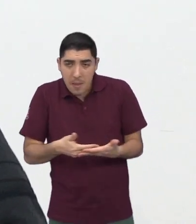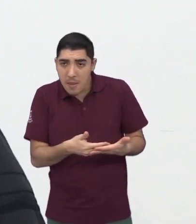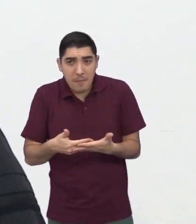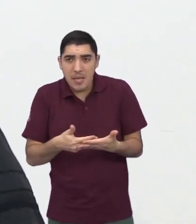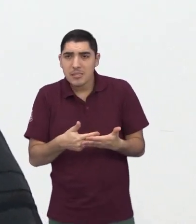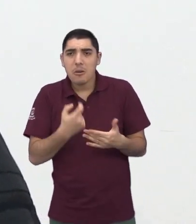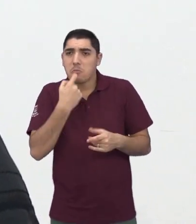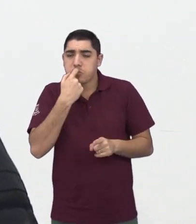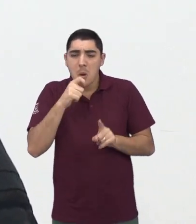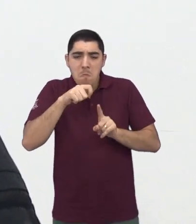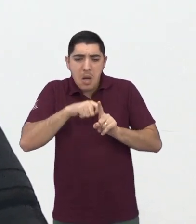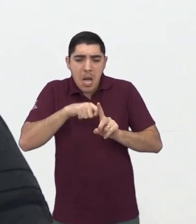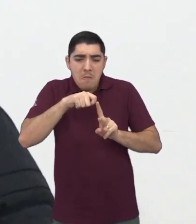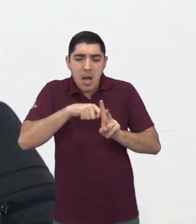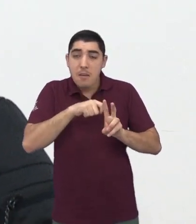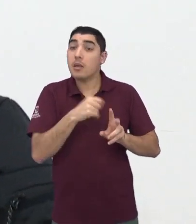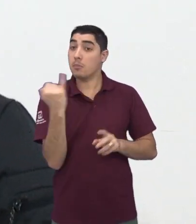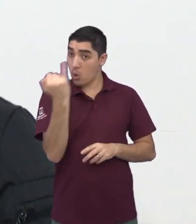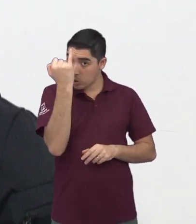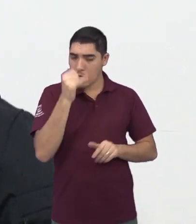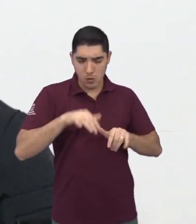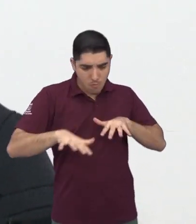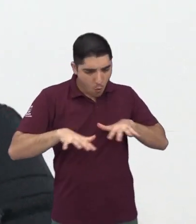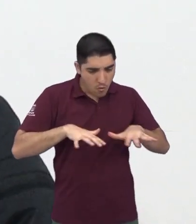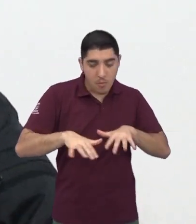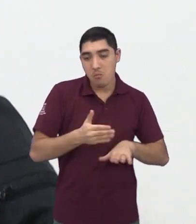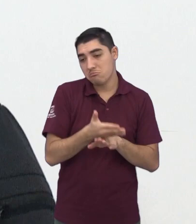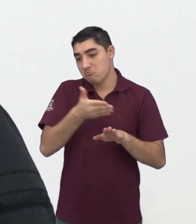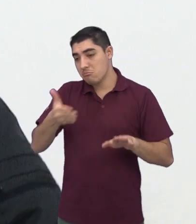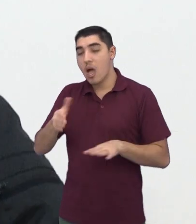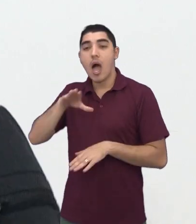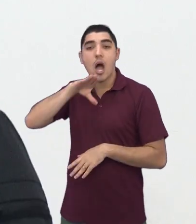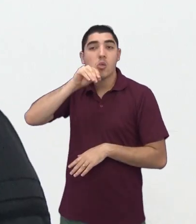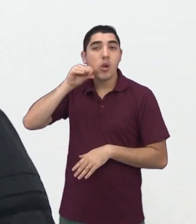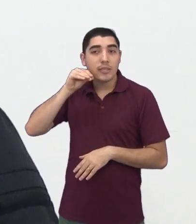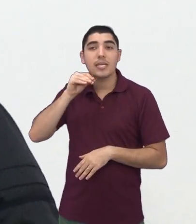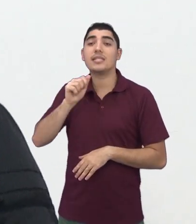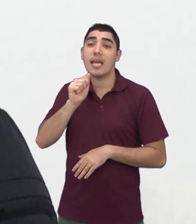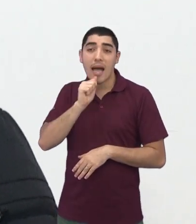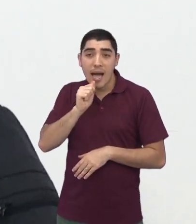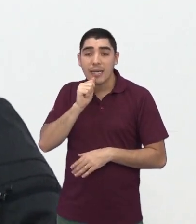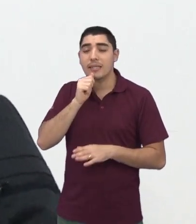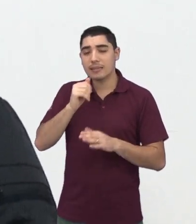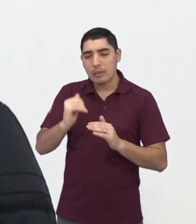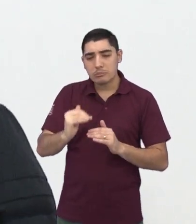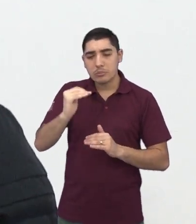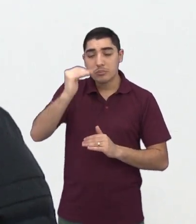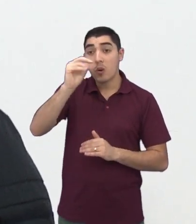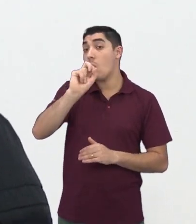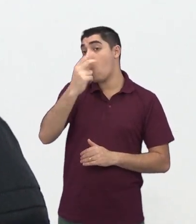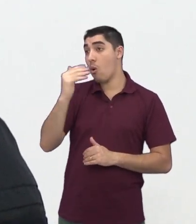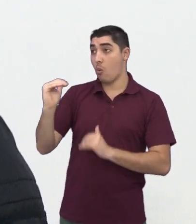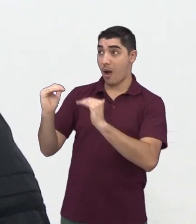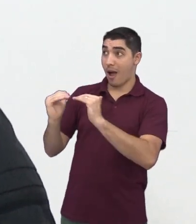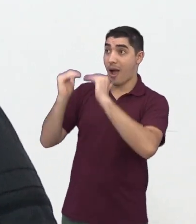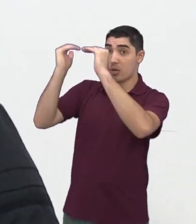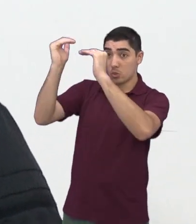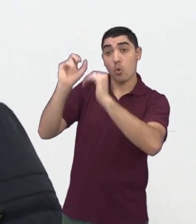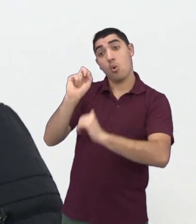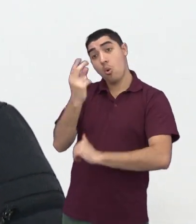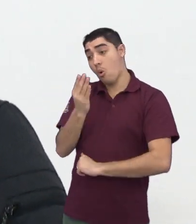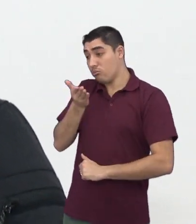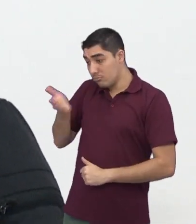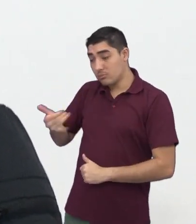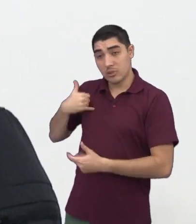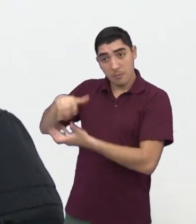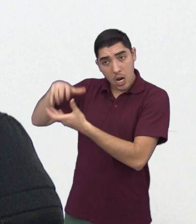com alguns meses de vida, né? Ou seja para o adolescente que está crescendo, está se desenvolvendo, um adulto ou na terceira idade. Então, a minha recomendação